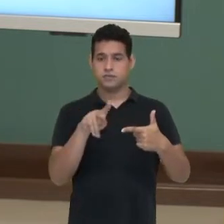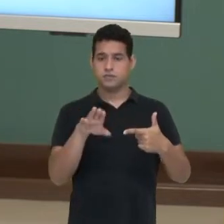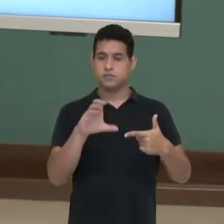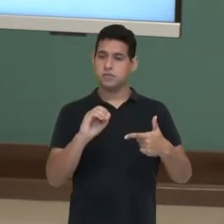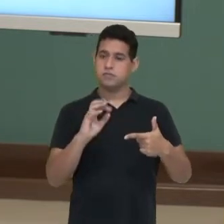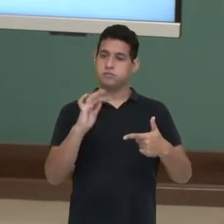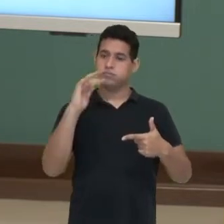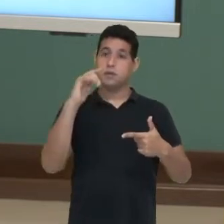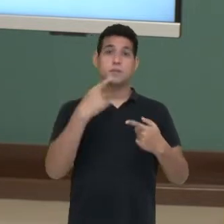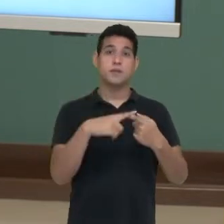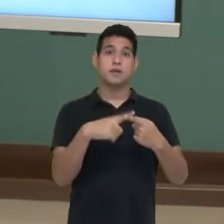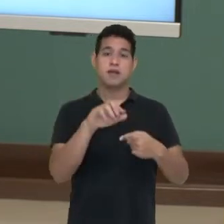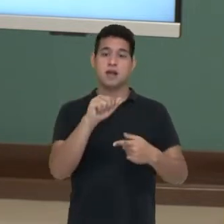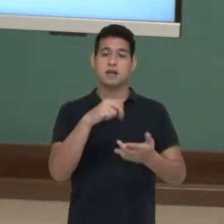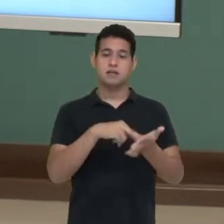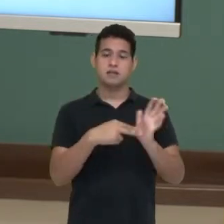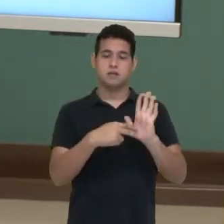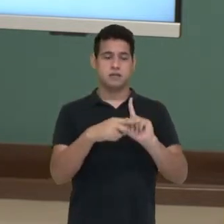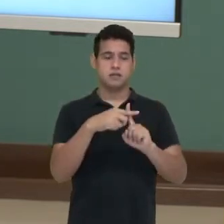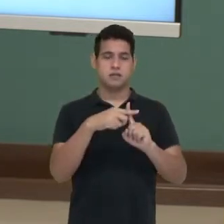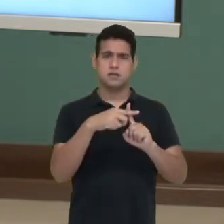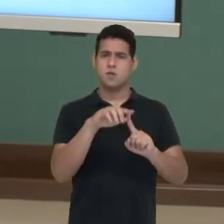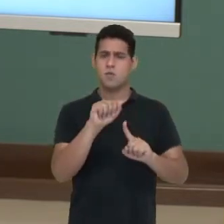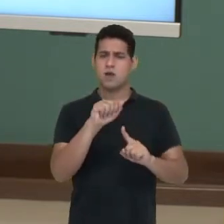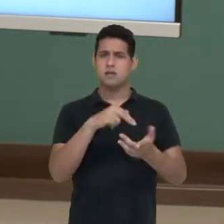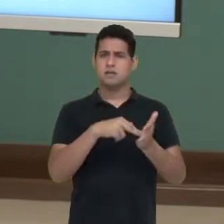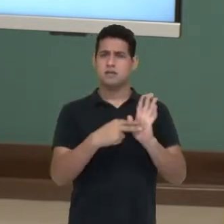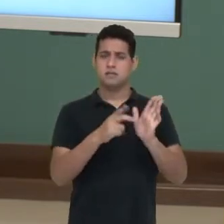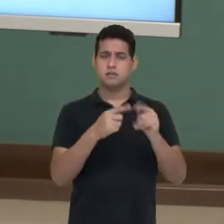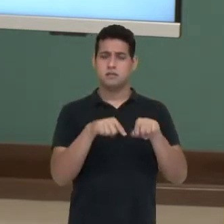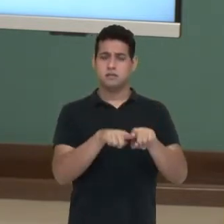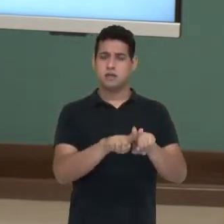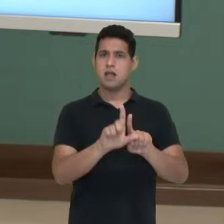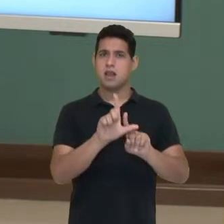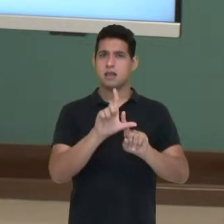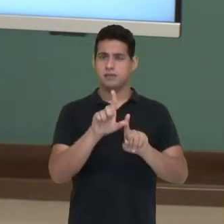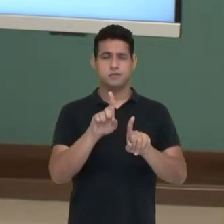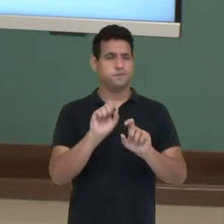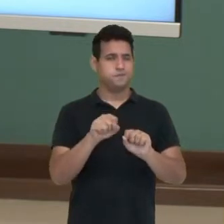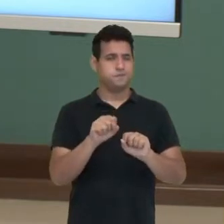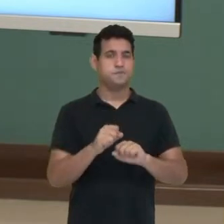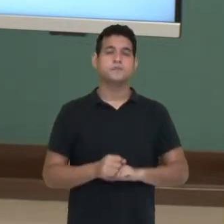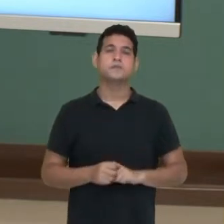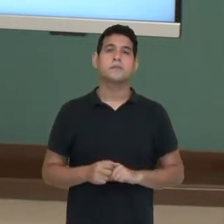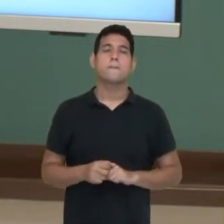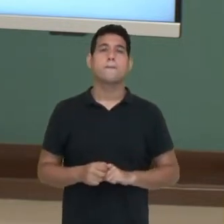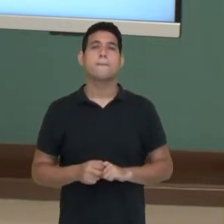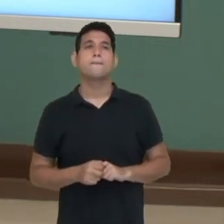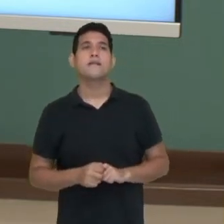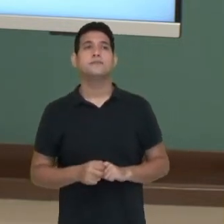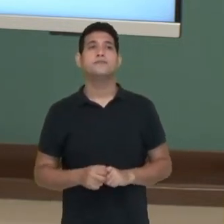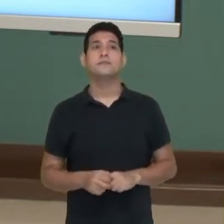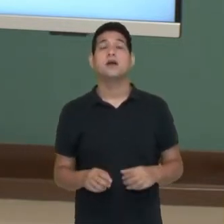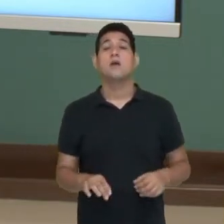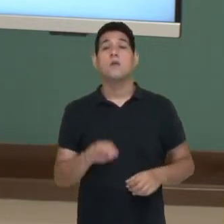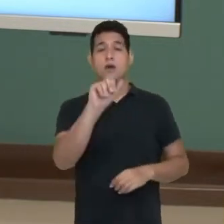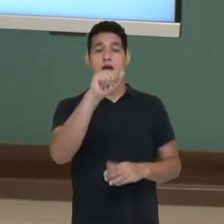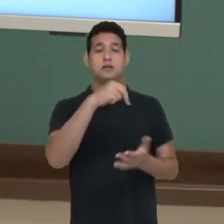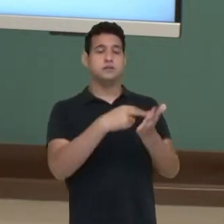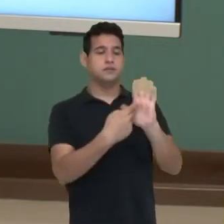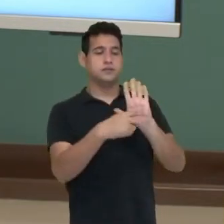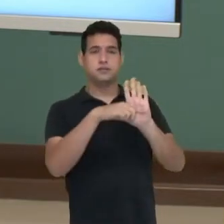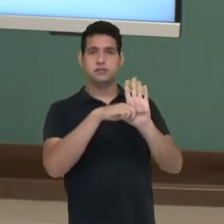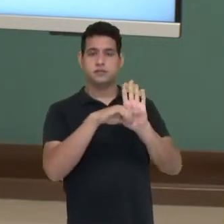crescente, porque o A é positivo. O A é o acompanhante da letra. Lembra disso, né? E aqui o A é negativo, então,